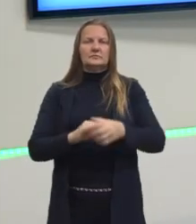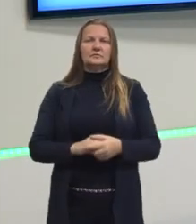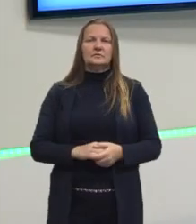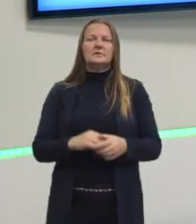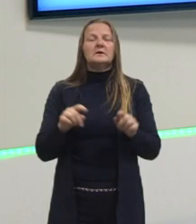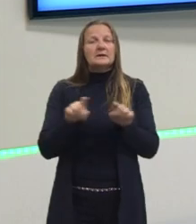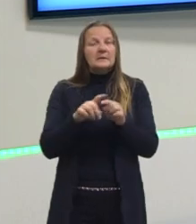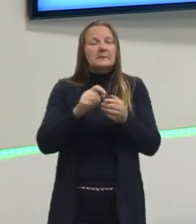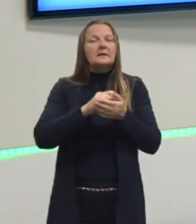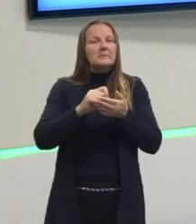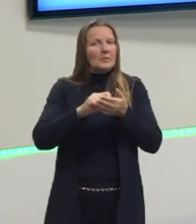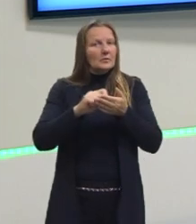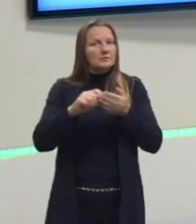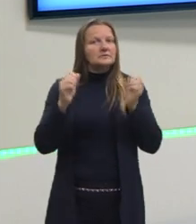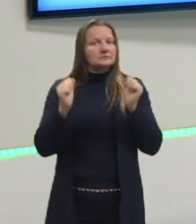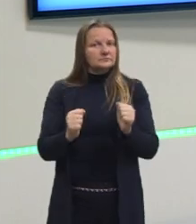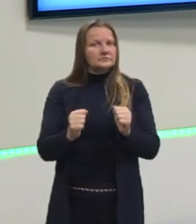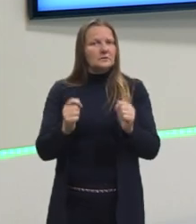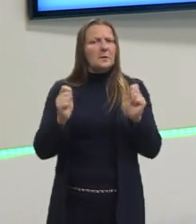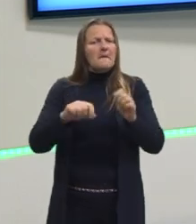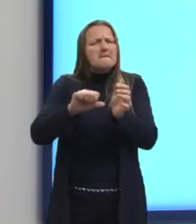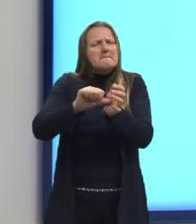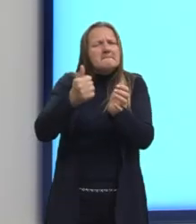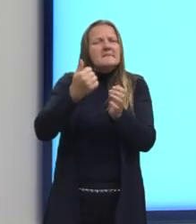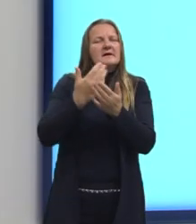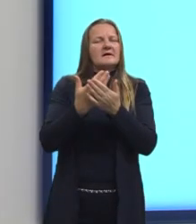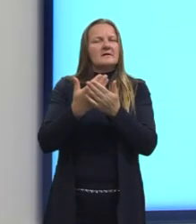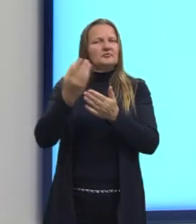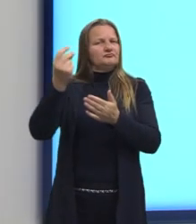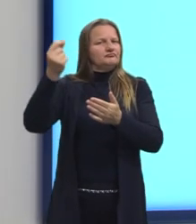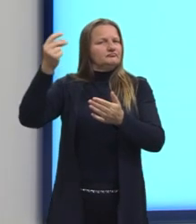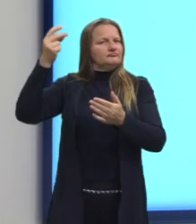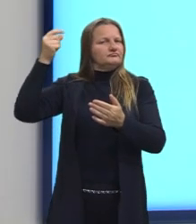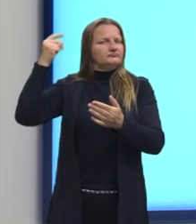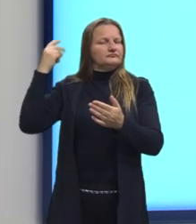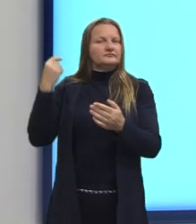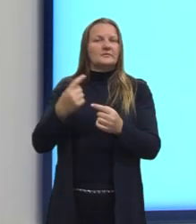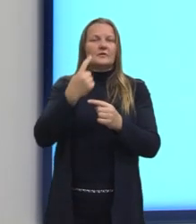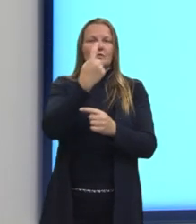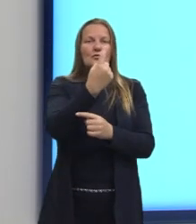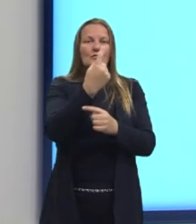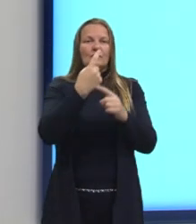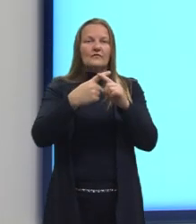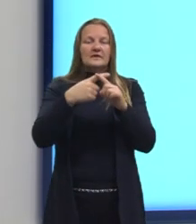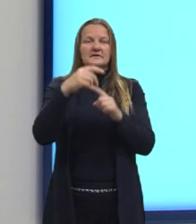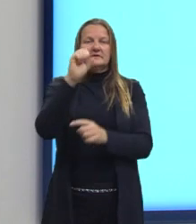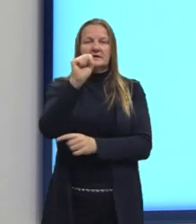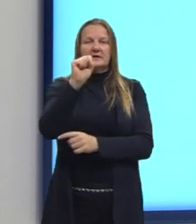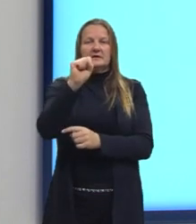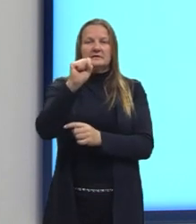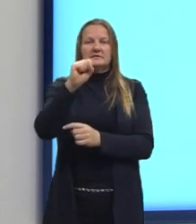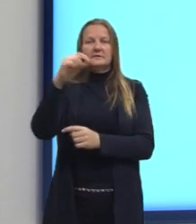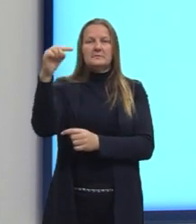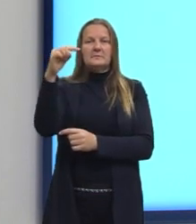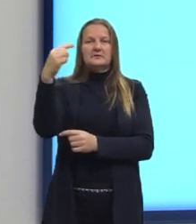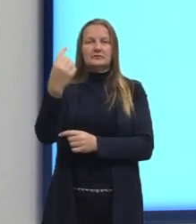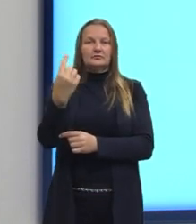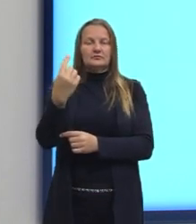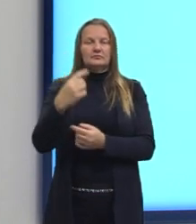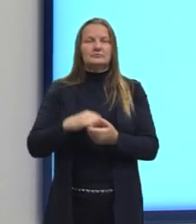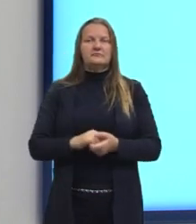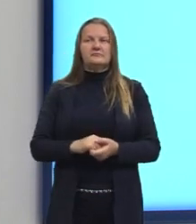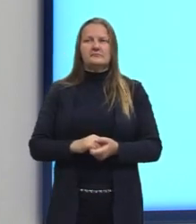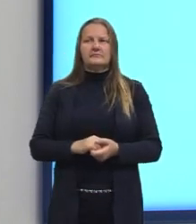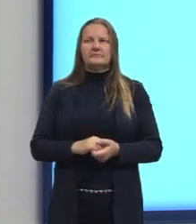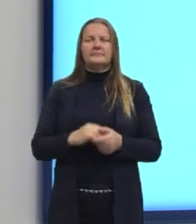como a gente já viu lá nas nossas primeiras aulas né multiplicado por S elevado na - 1 tá